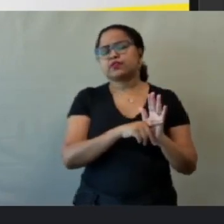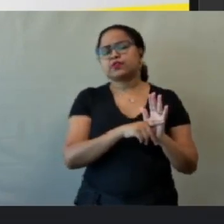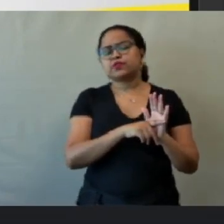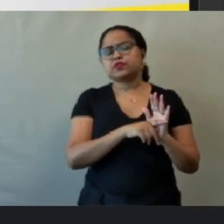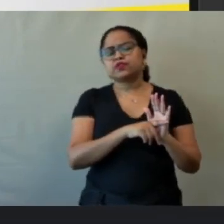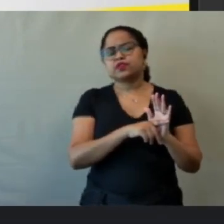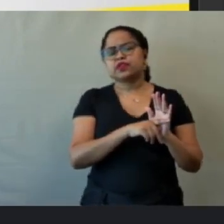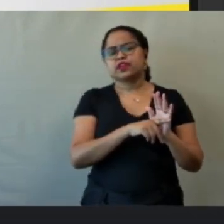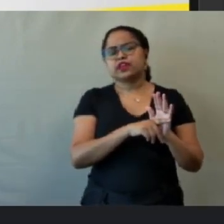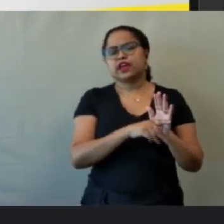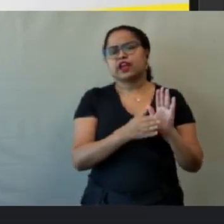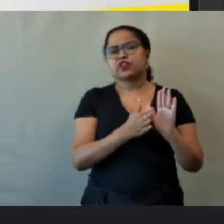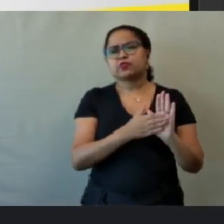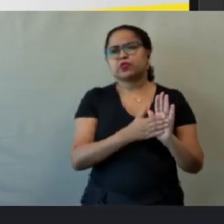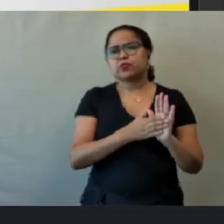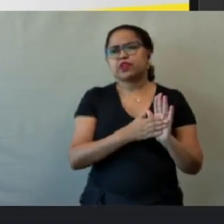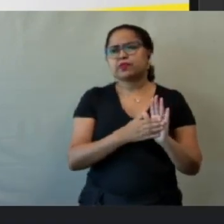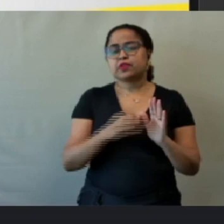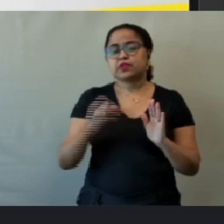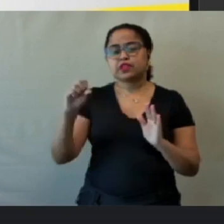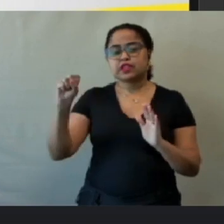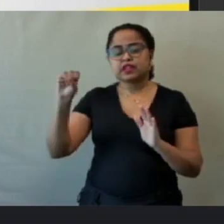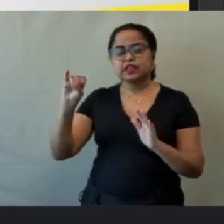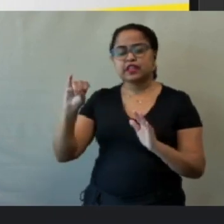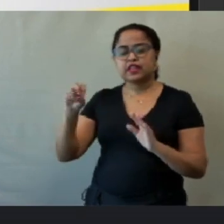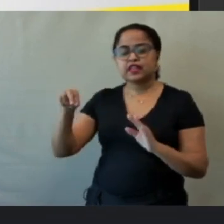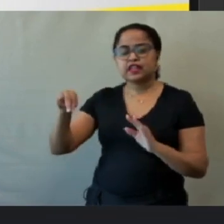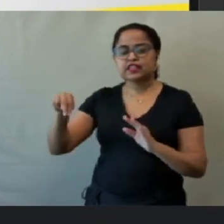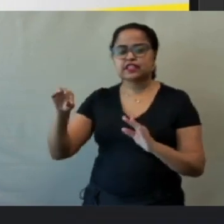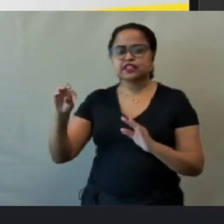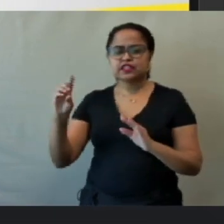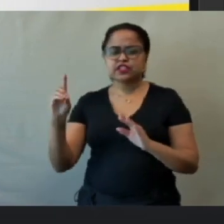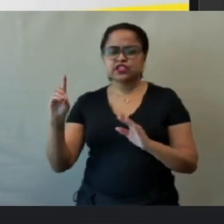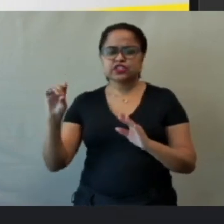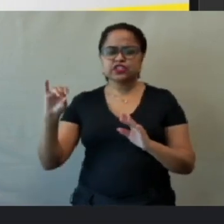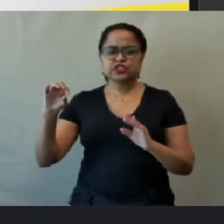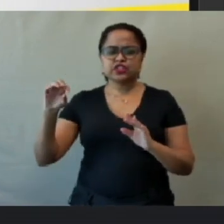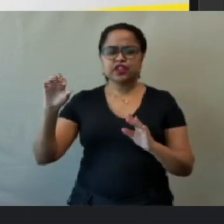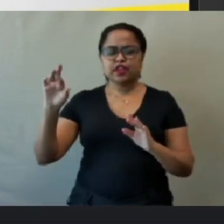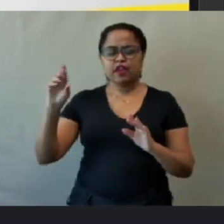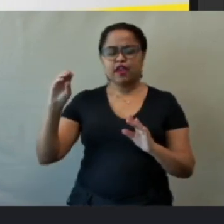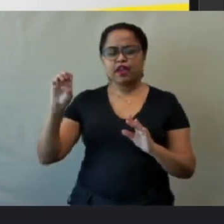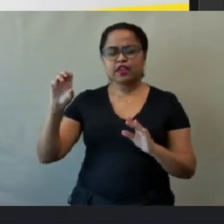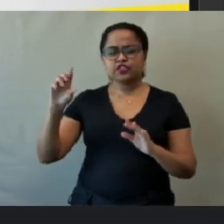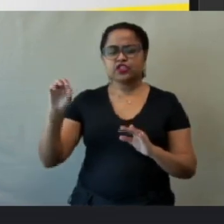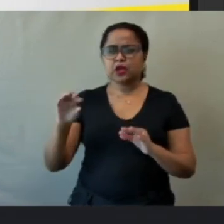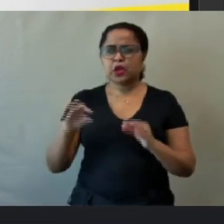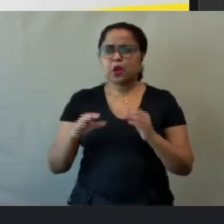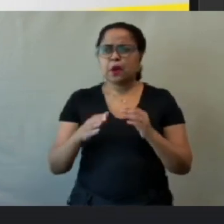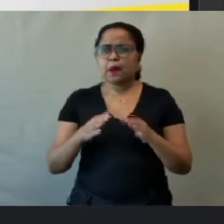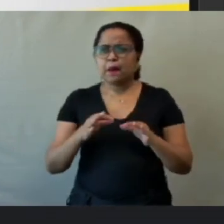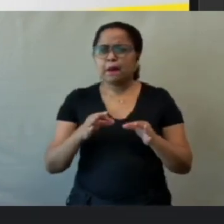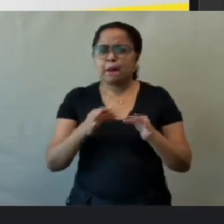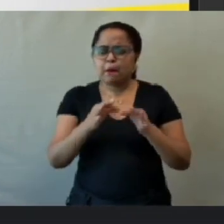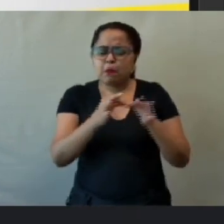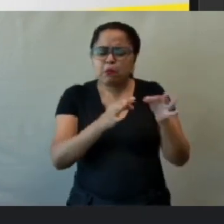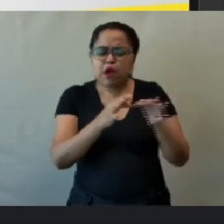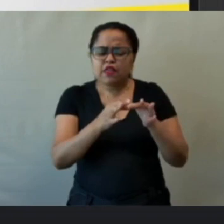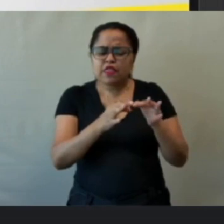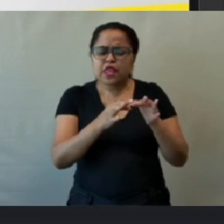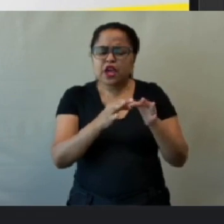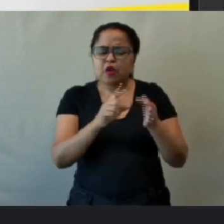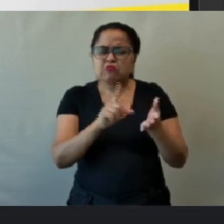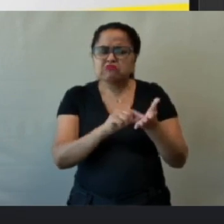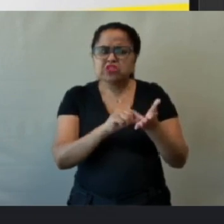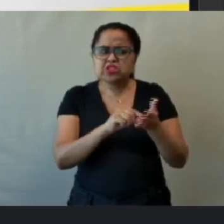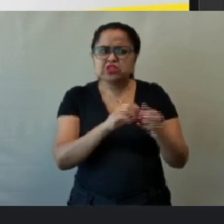nossa proposta pelo Sindrede é estabelecer diretrizes para garantir de padrões mínimos de qualidade de ensino, né, que